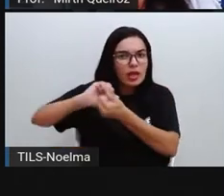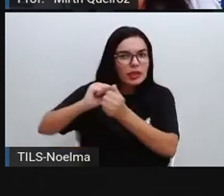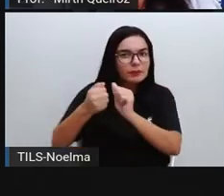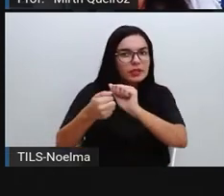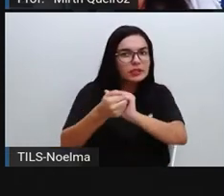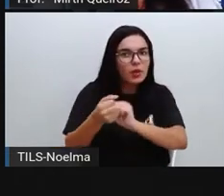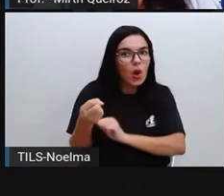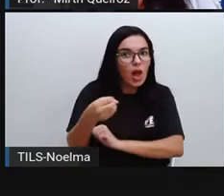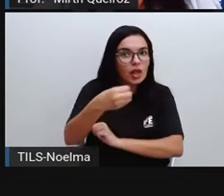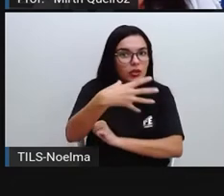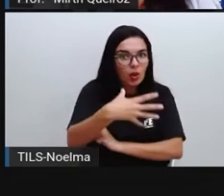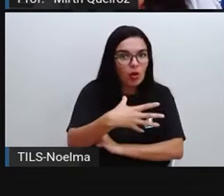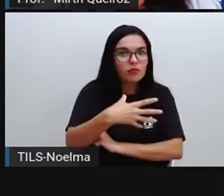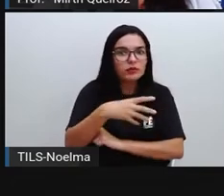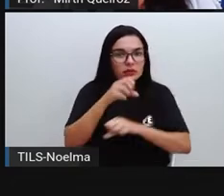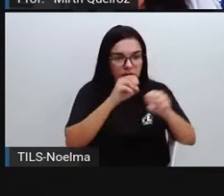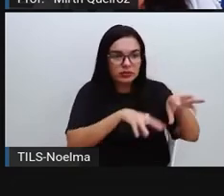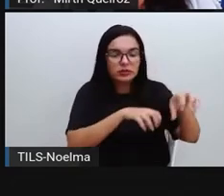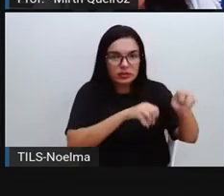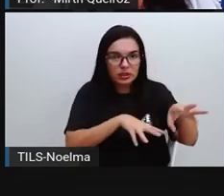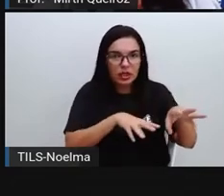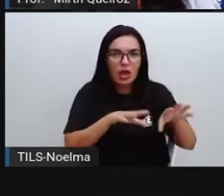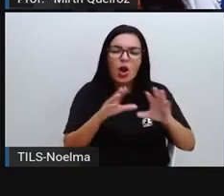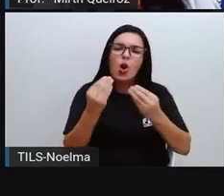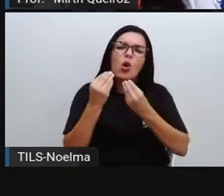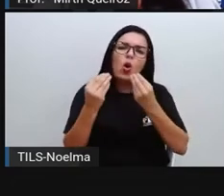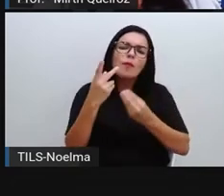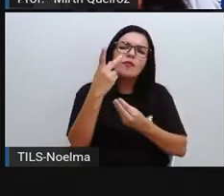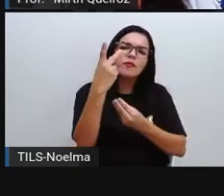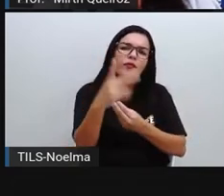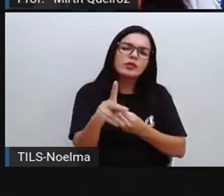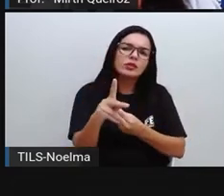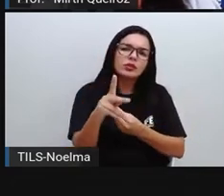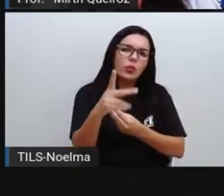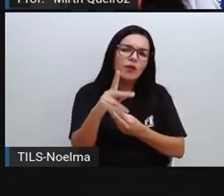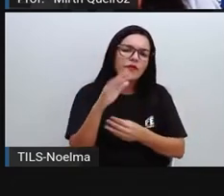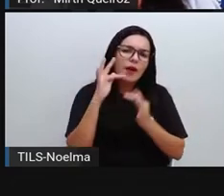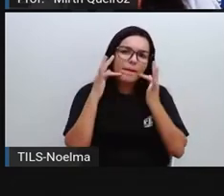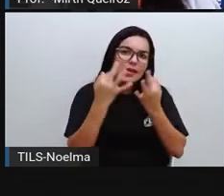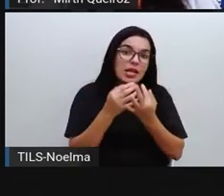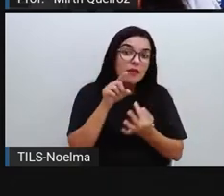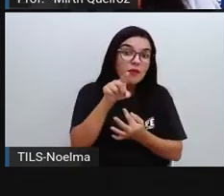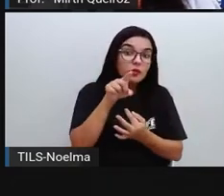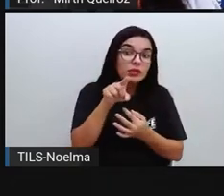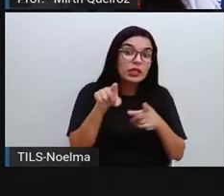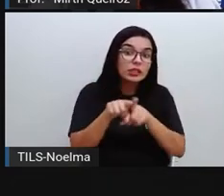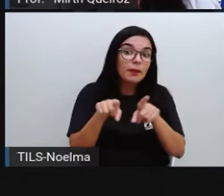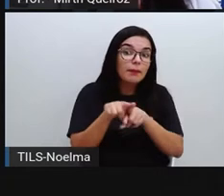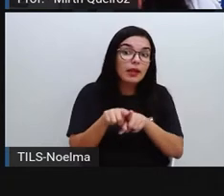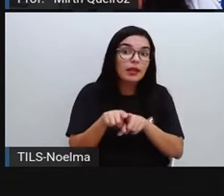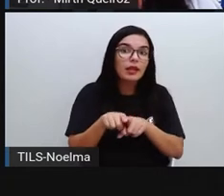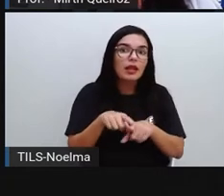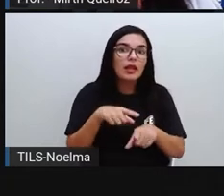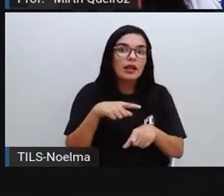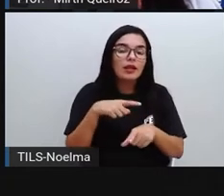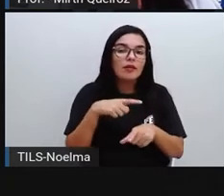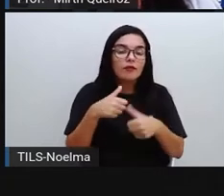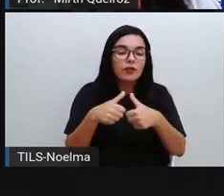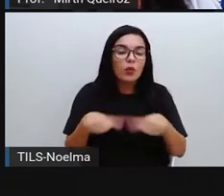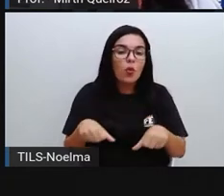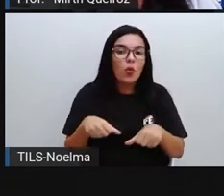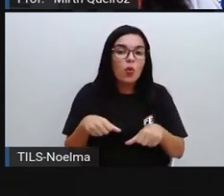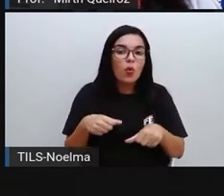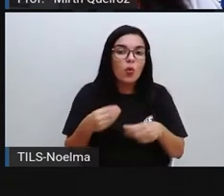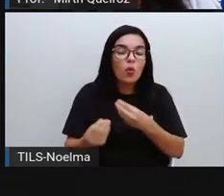de ensino. Como você e sua família lidaram com isso? Durante esse período de adaptação, como foi que vocês e